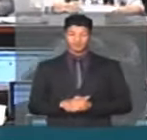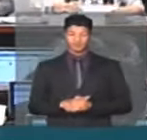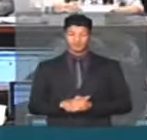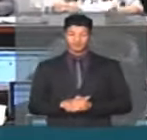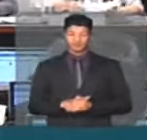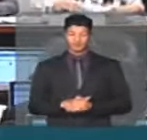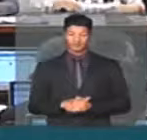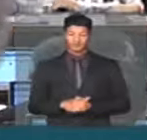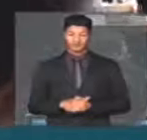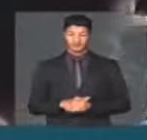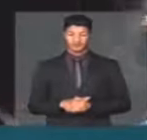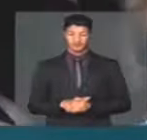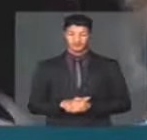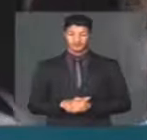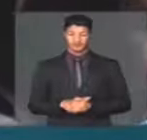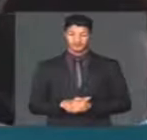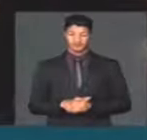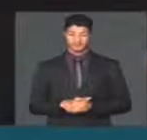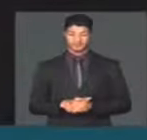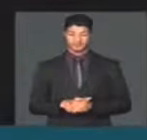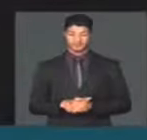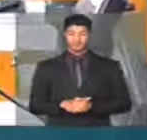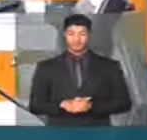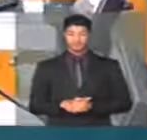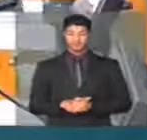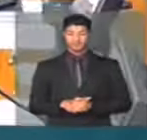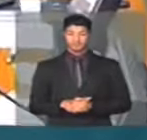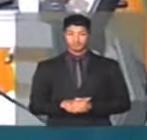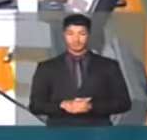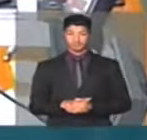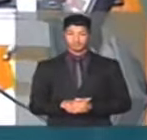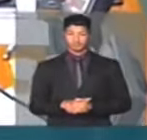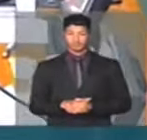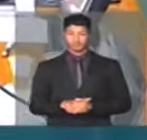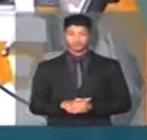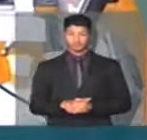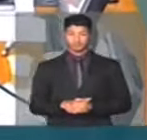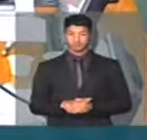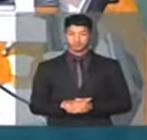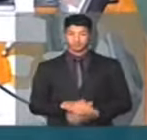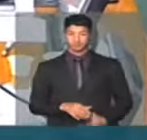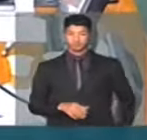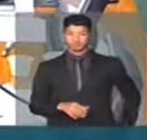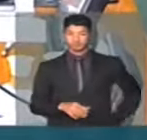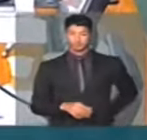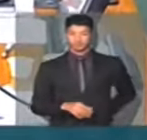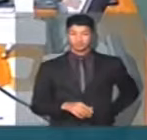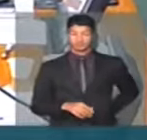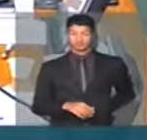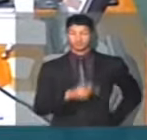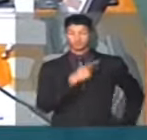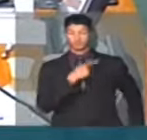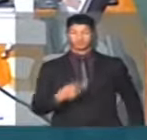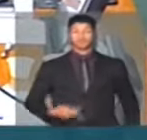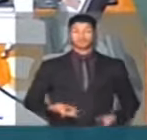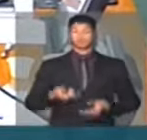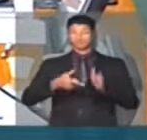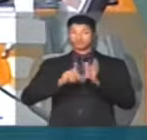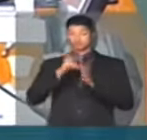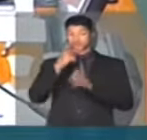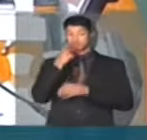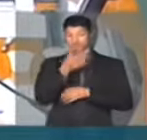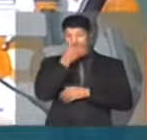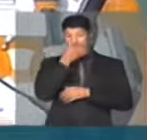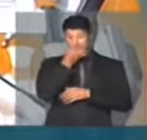anterior? Ô, Raquel, quanto você tem? Presidente, até 5 minutos. Obrigado, presidente. Ai, 4 agora. Presidente, antes de apresentar